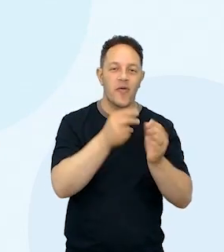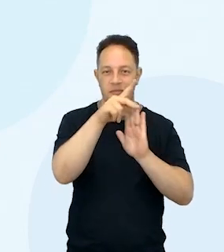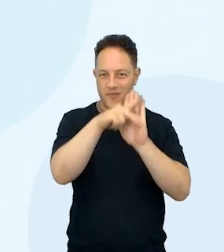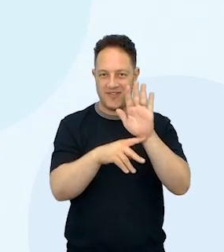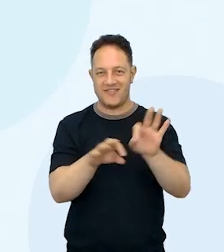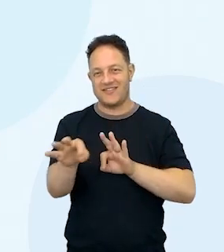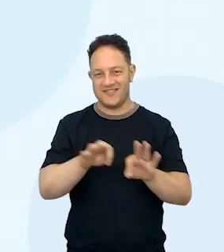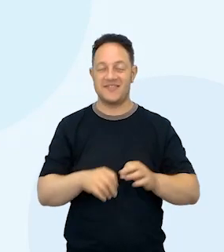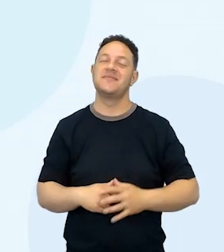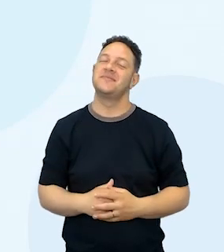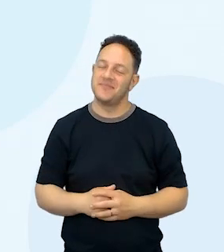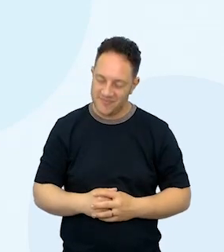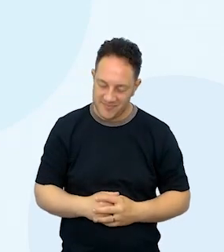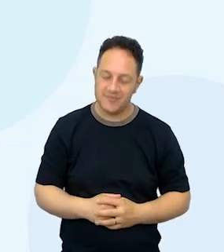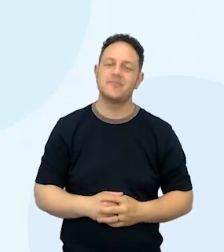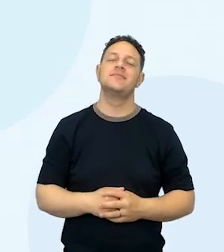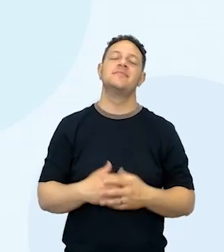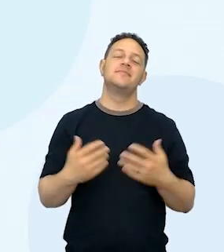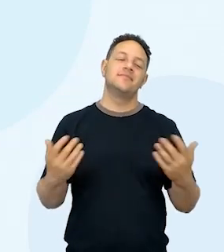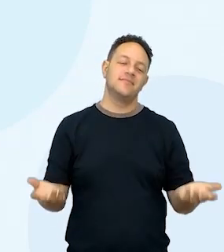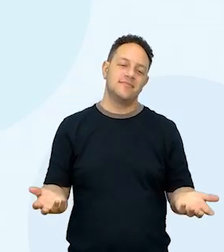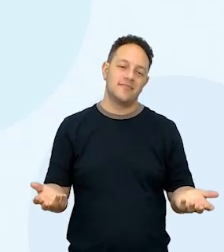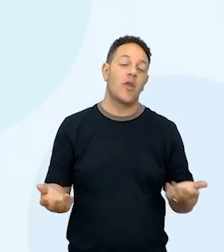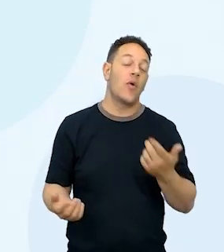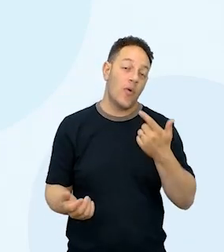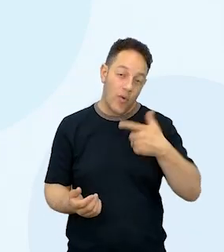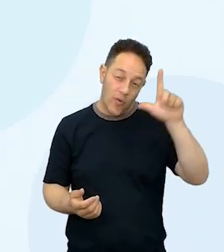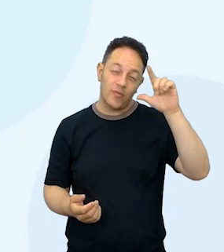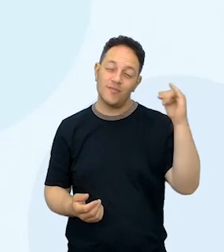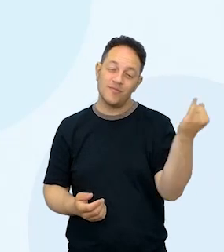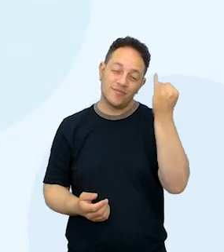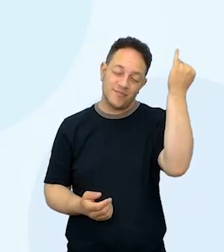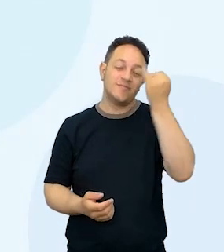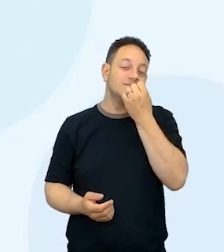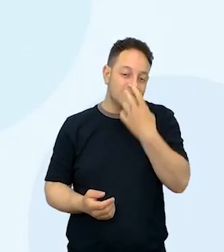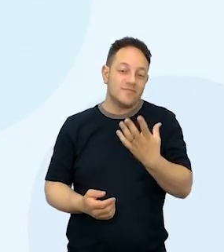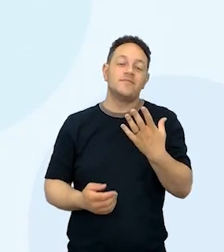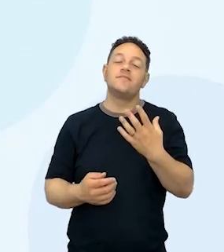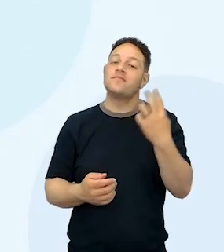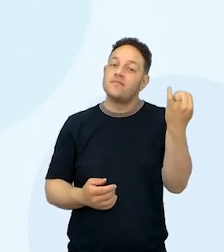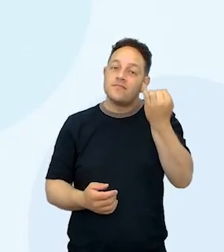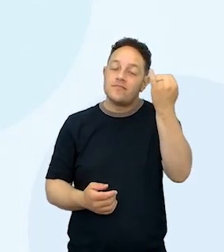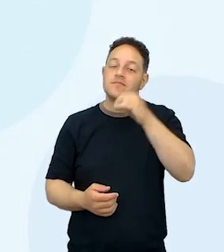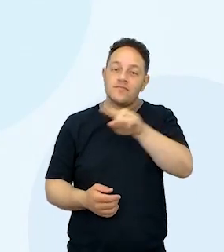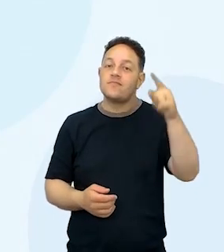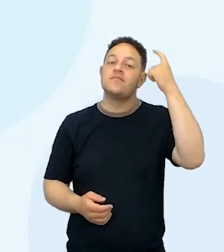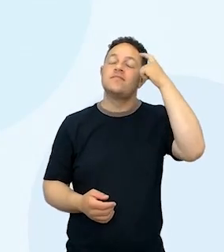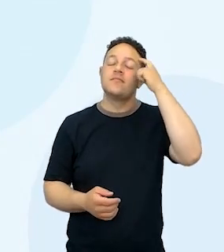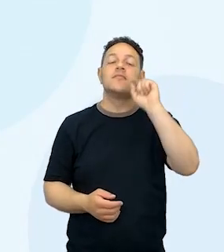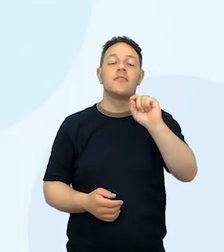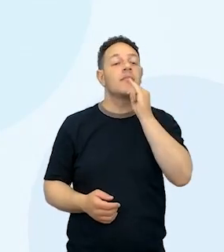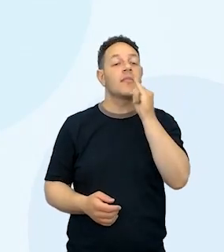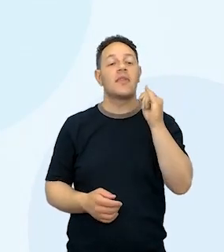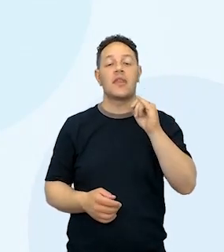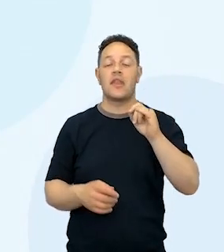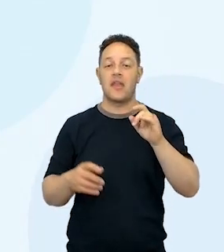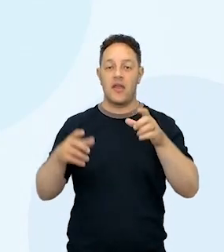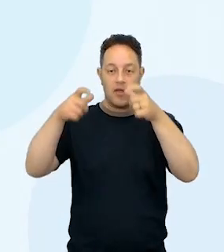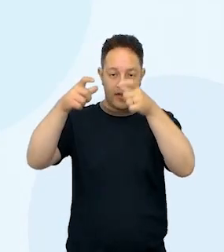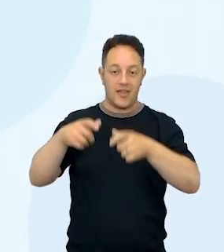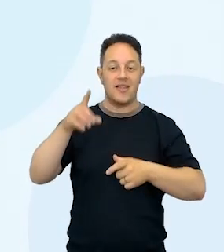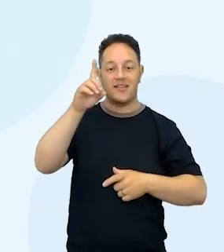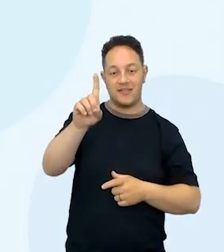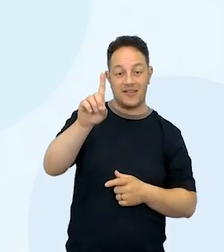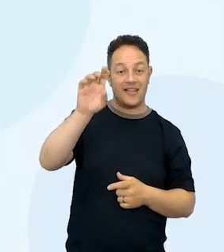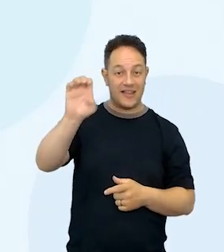certo? Um outro ponto que eu acho que é legal a gente reforçar, a importância nas diretorias de ensino,